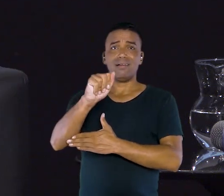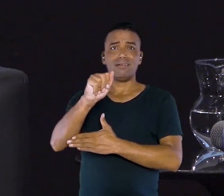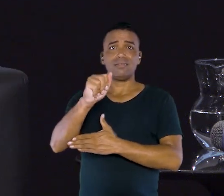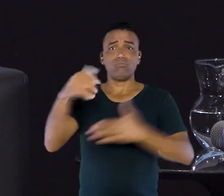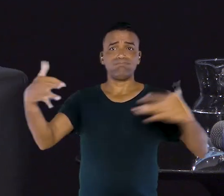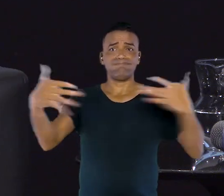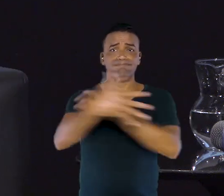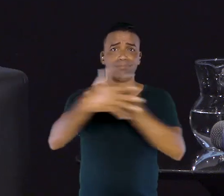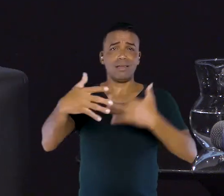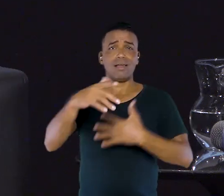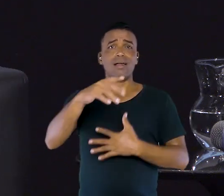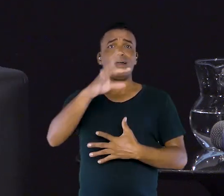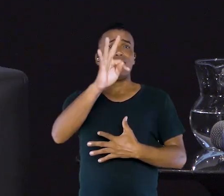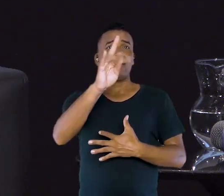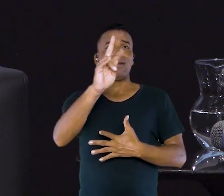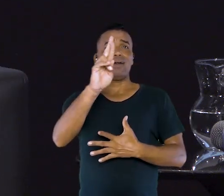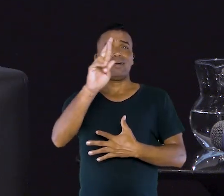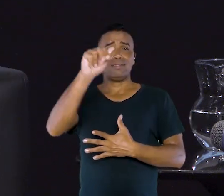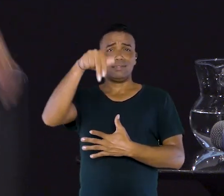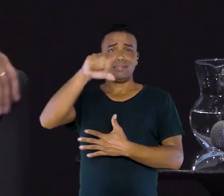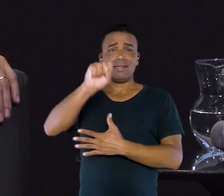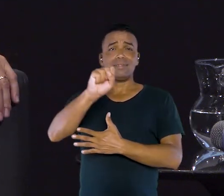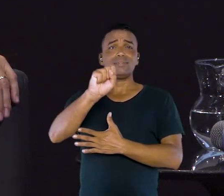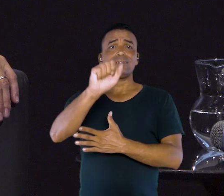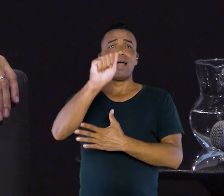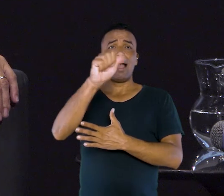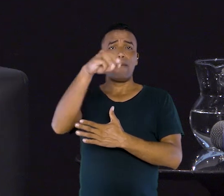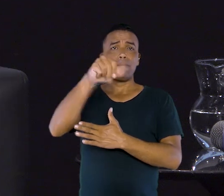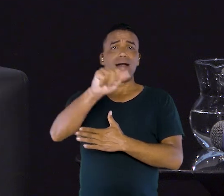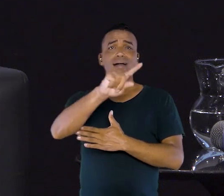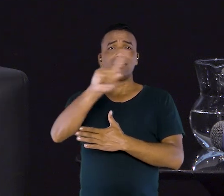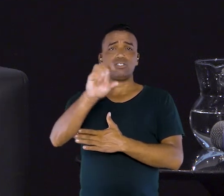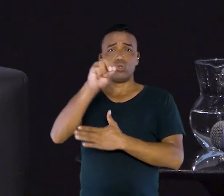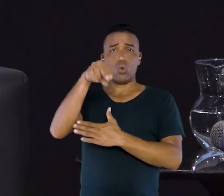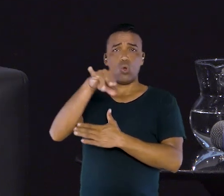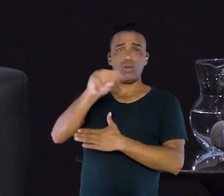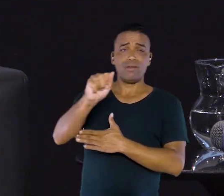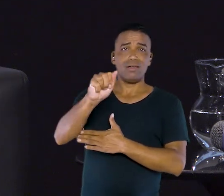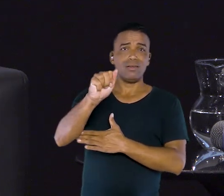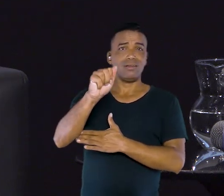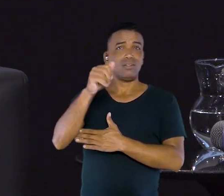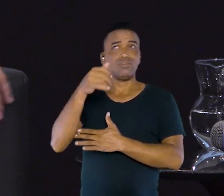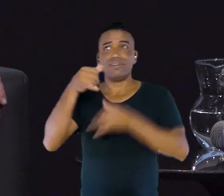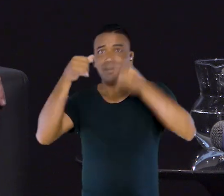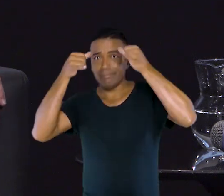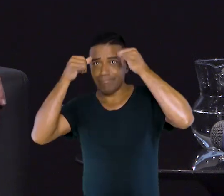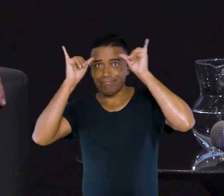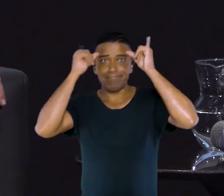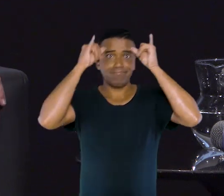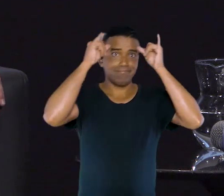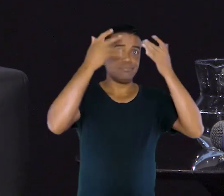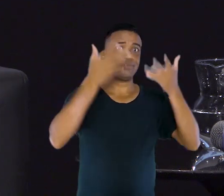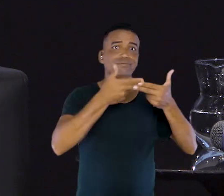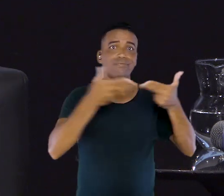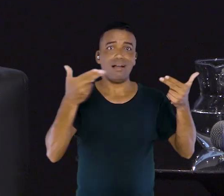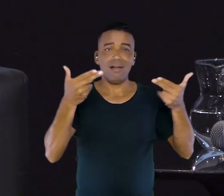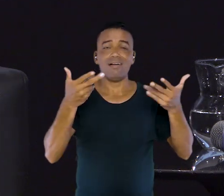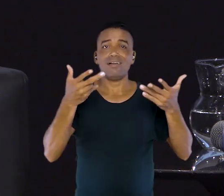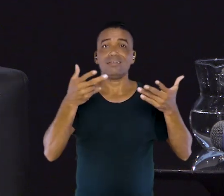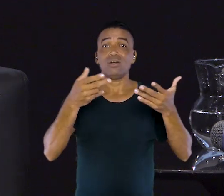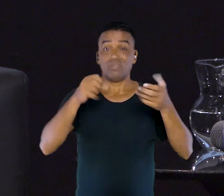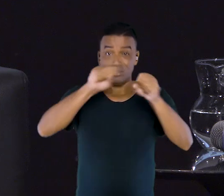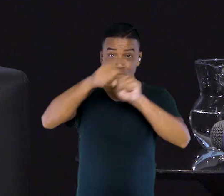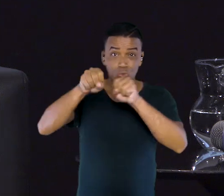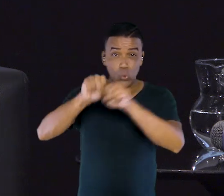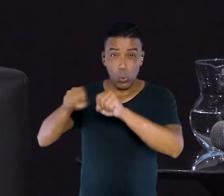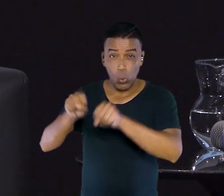Transamazônica, é um monte de pasto, você vê meia dúzia de cabeça de gado. Lá trabalho em Rondônia hoje. Né? Para isso